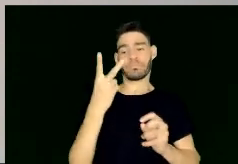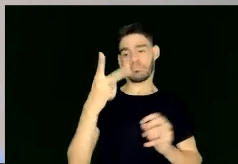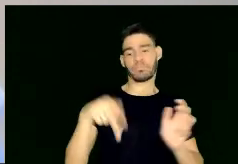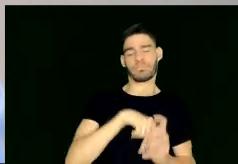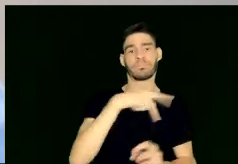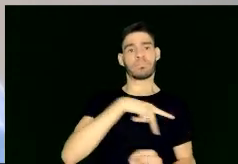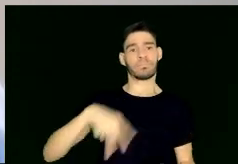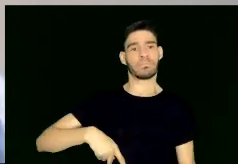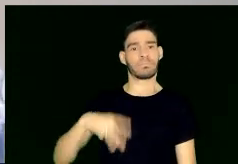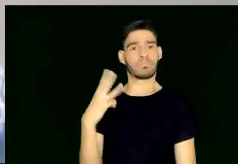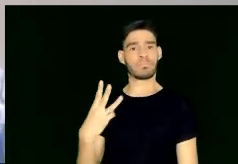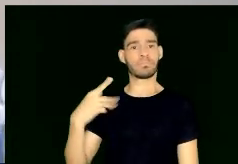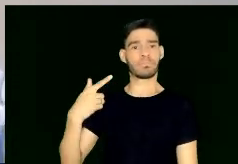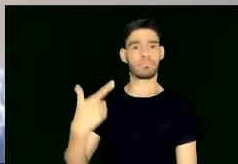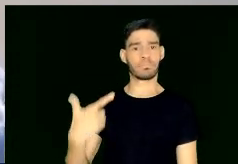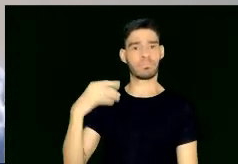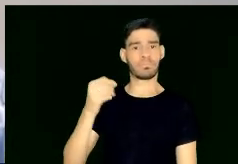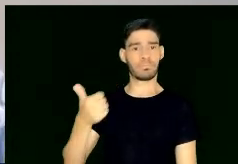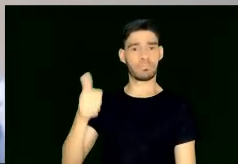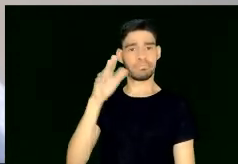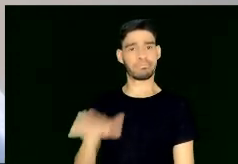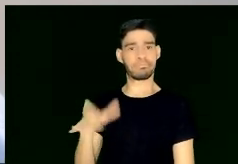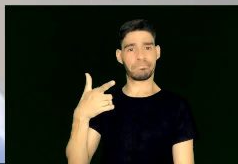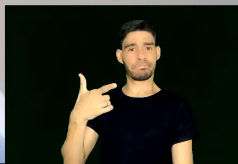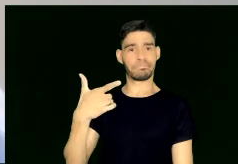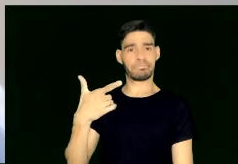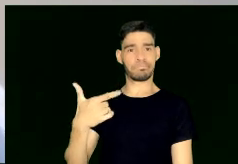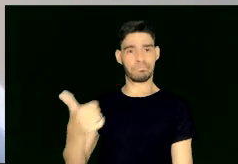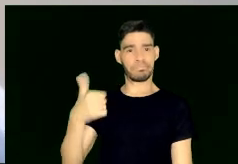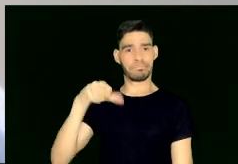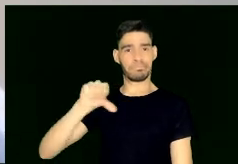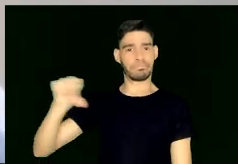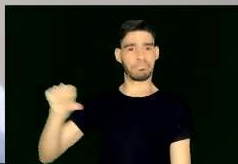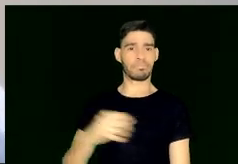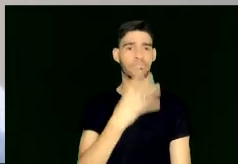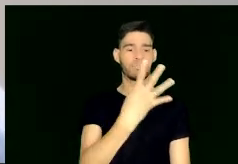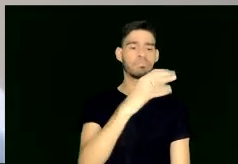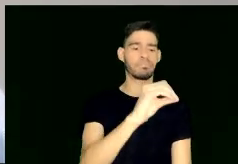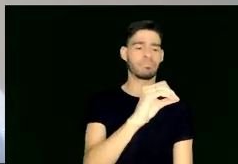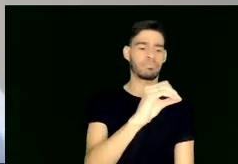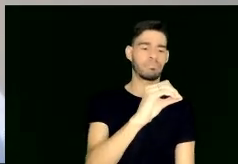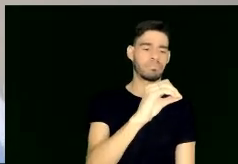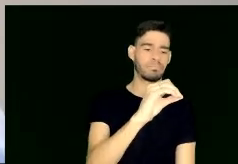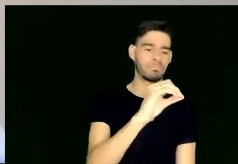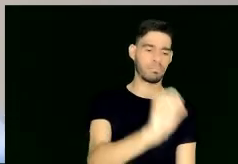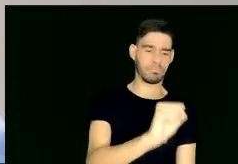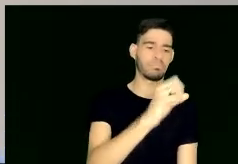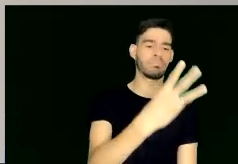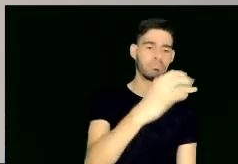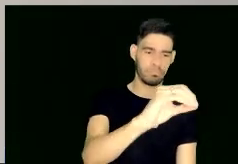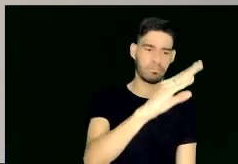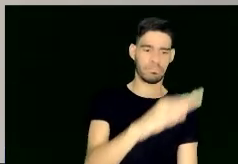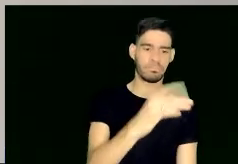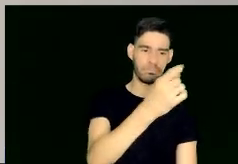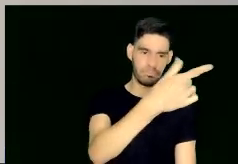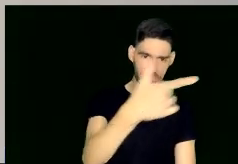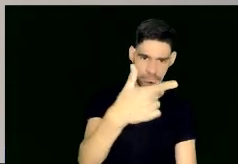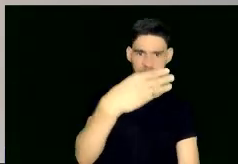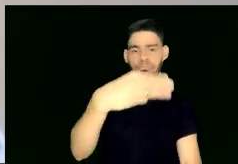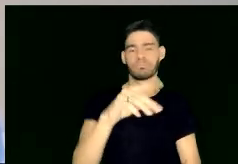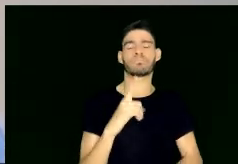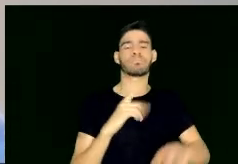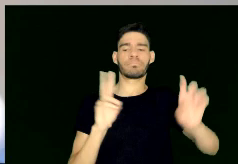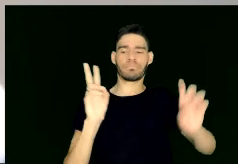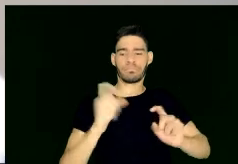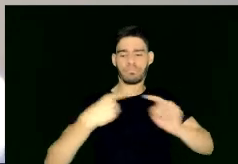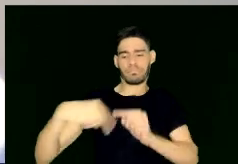dois decretos presidenciais, o decreto 3.201 de 99 e o 4830 de 2003, que